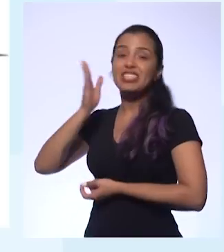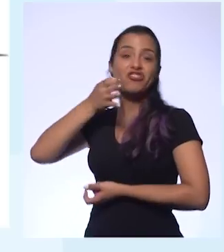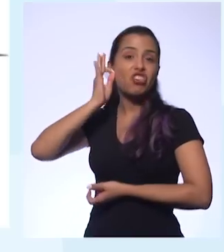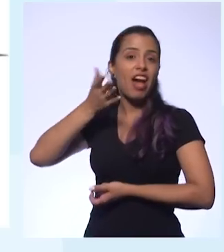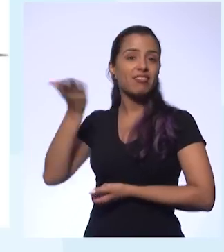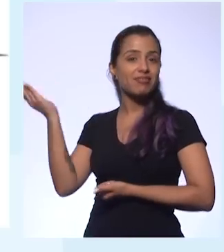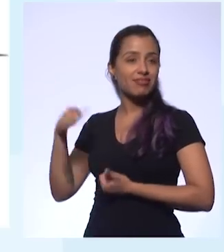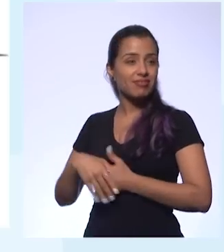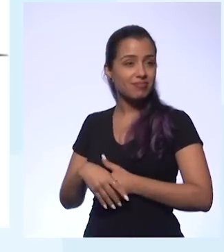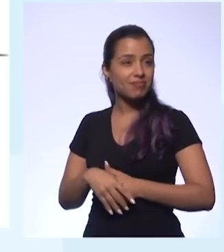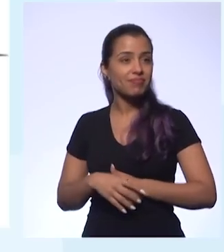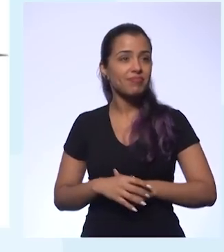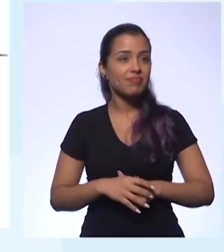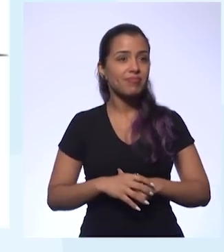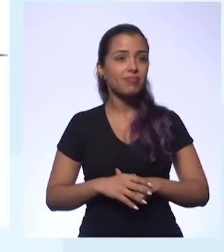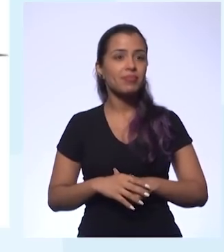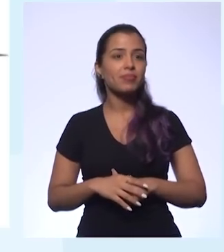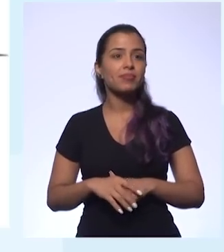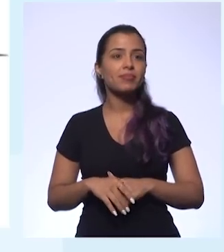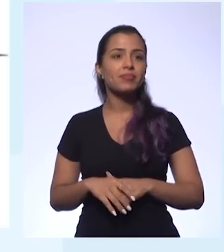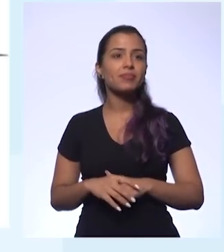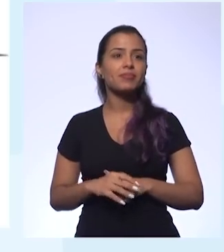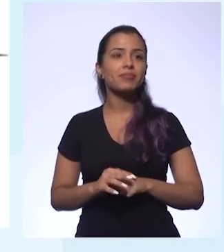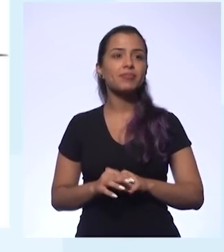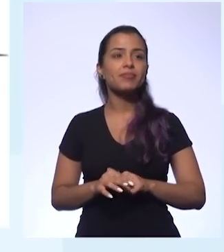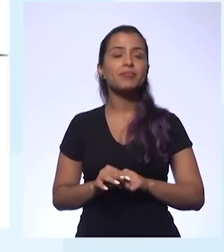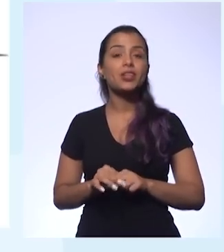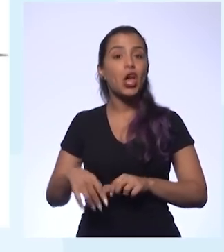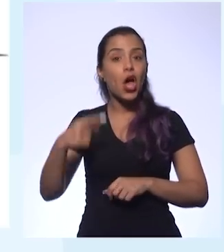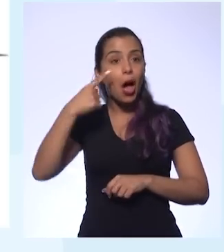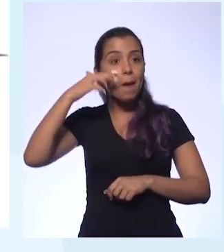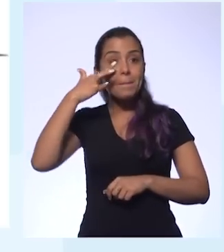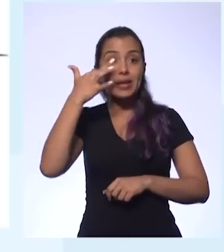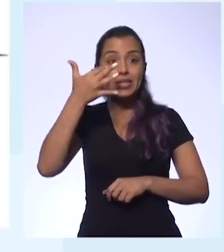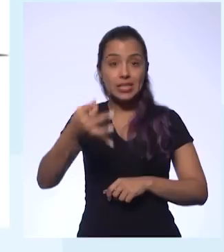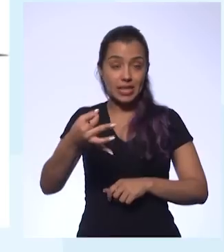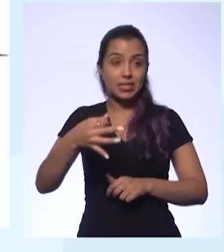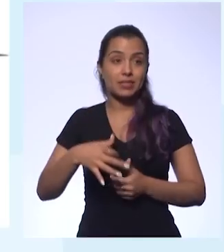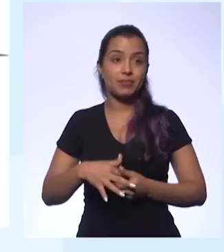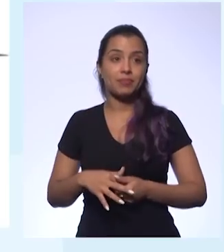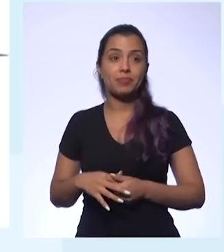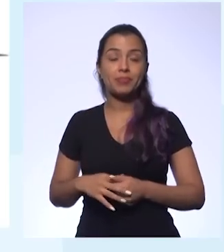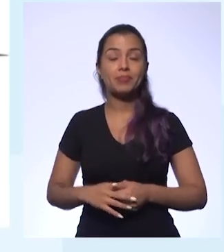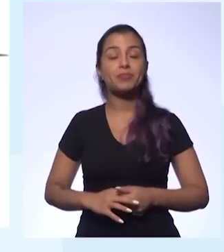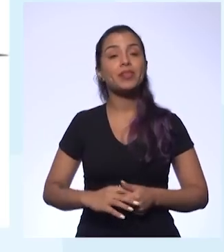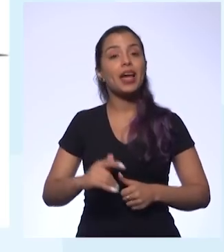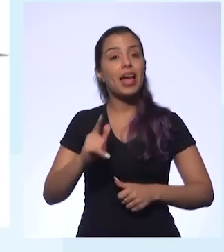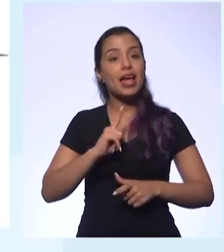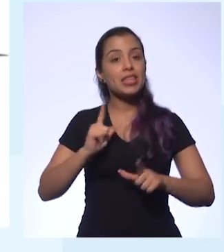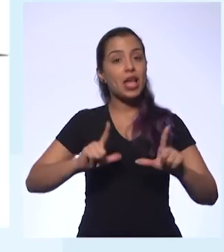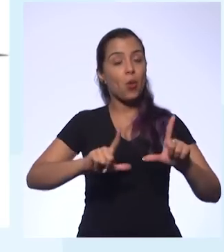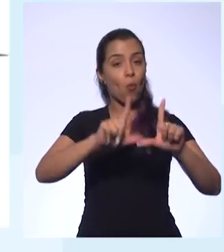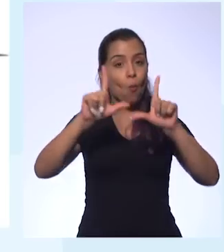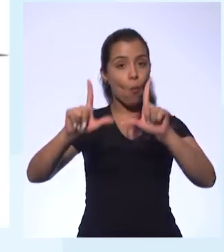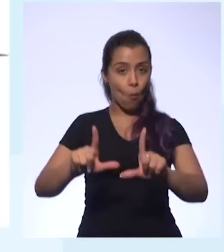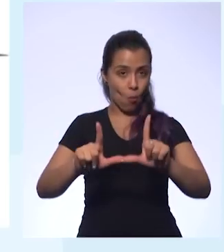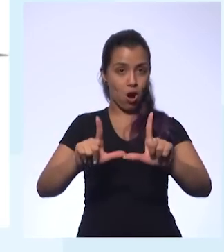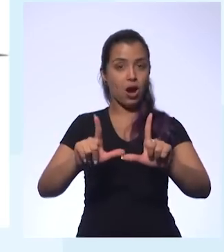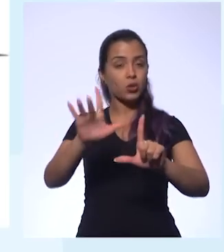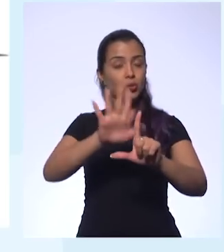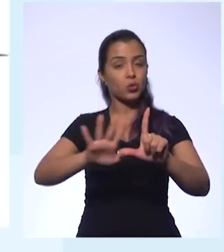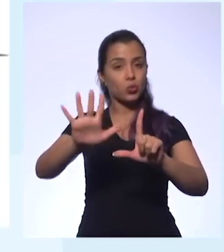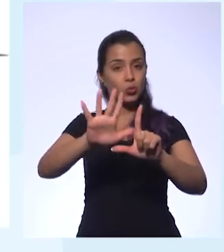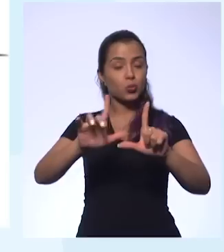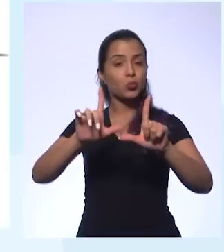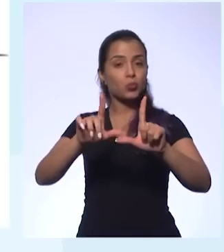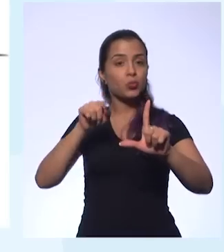tá... Gente, olha o Marcos Vinícius. Presta atenção, vamos refletir? Vamos. Aí tem um outro cartoon, gente. Olha, nesse